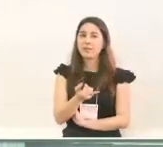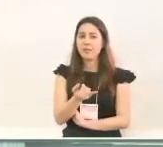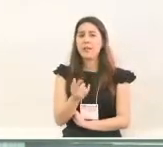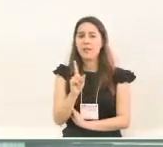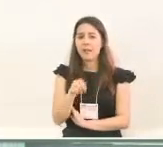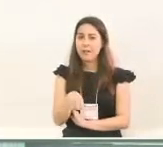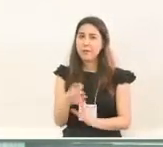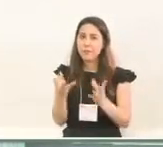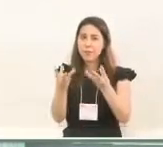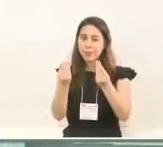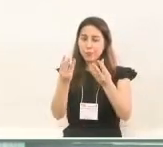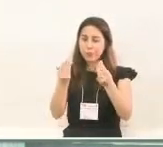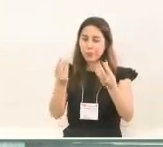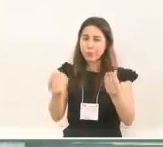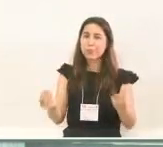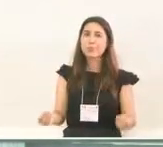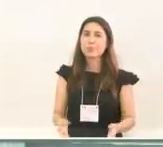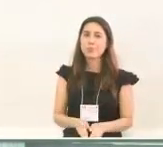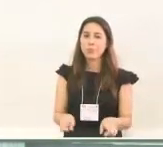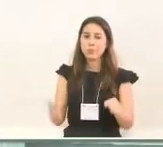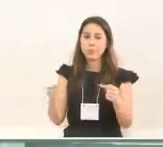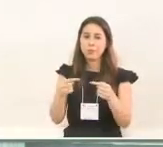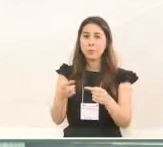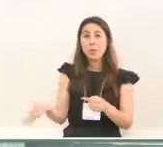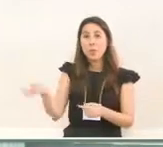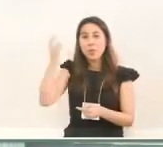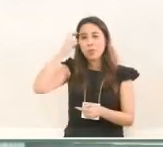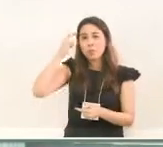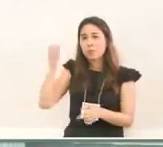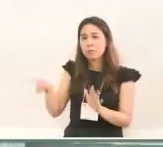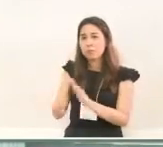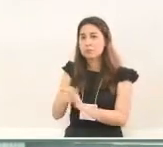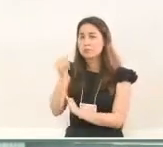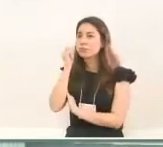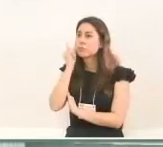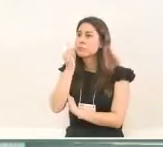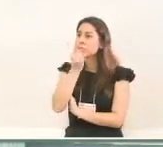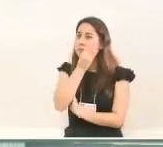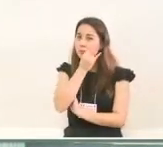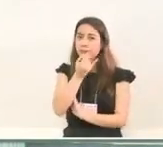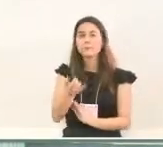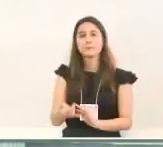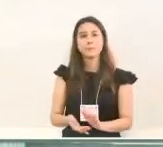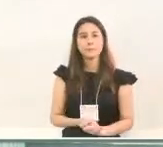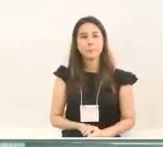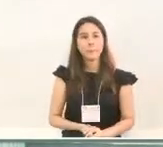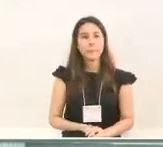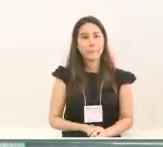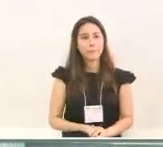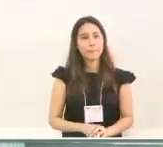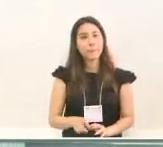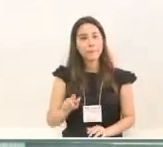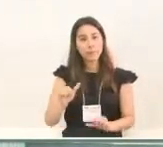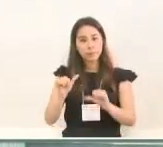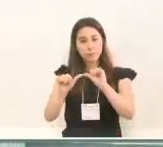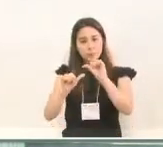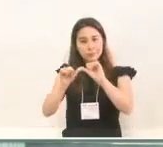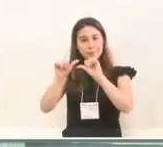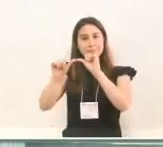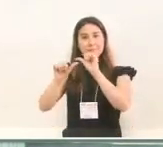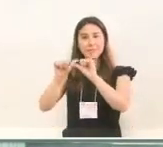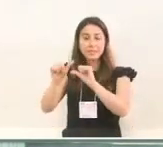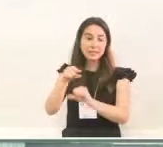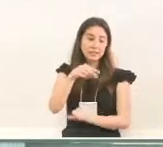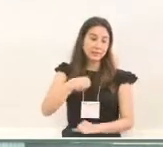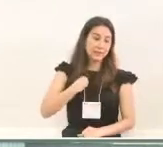cultural que isso representa a mudança no modo de vida de uma sociedade até então que o